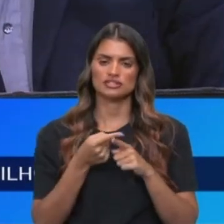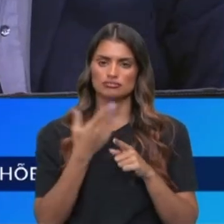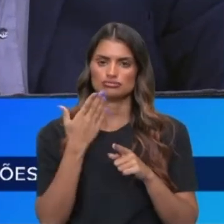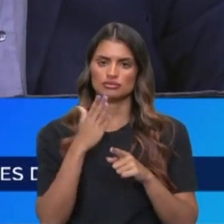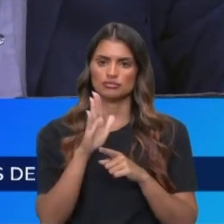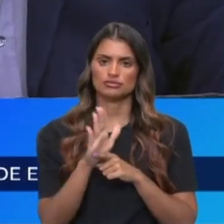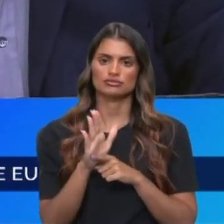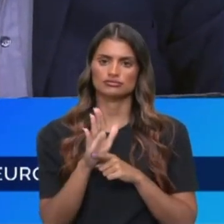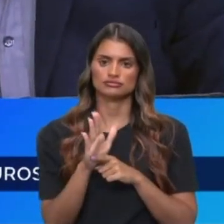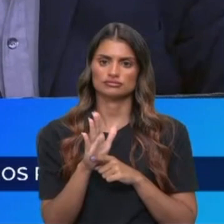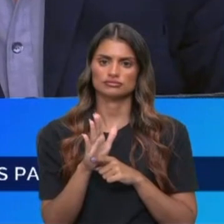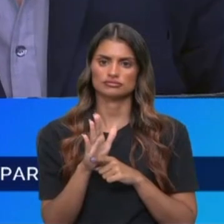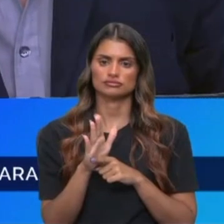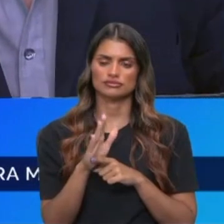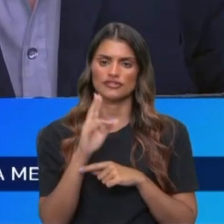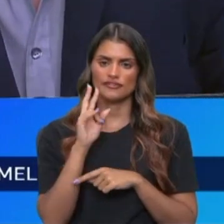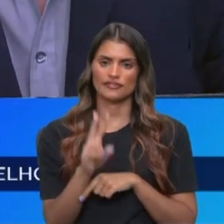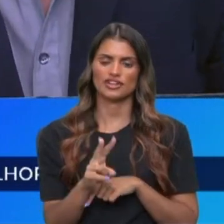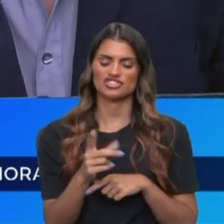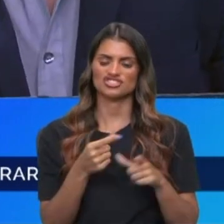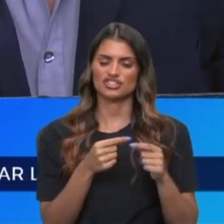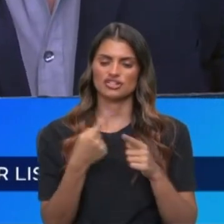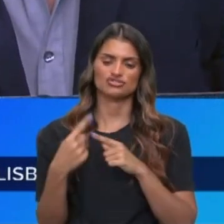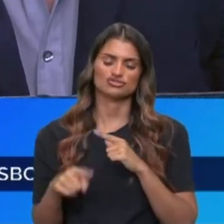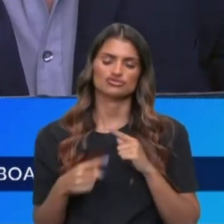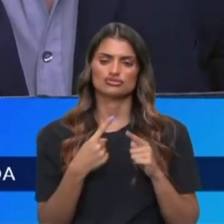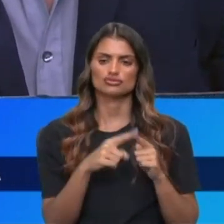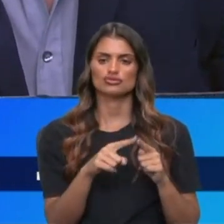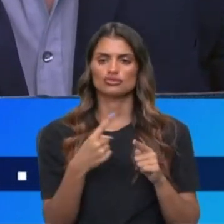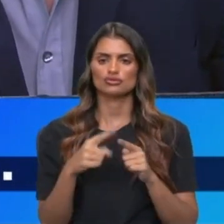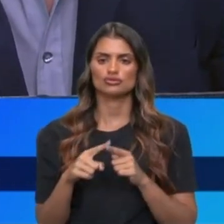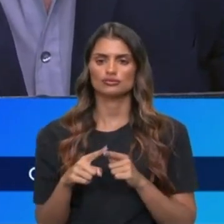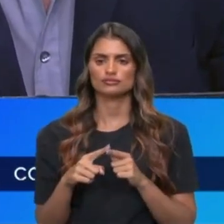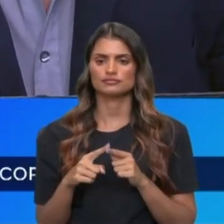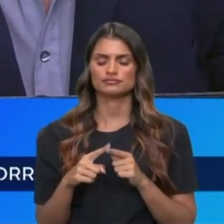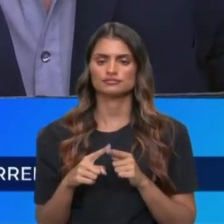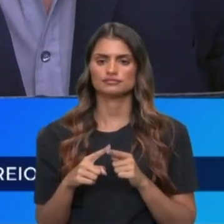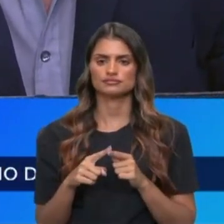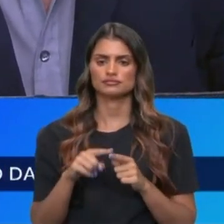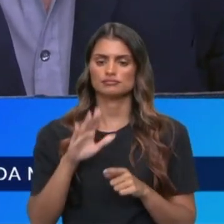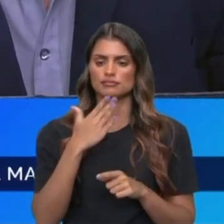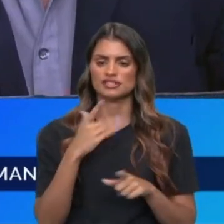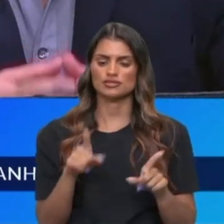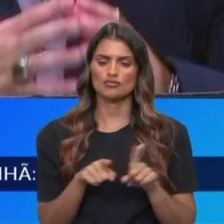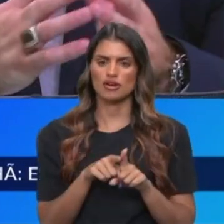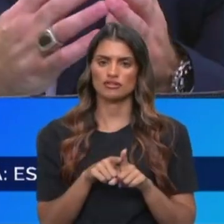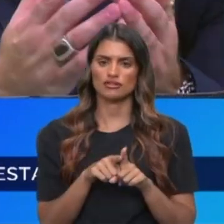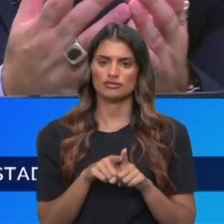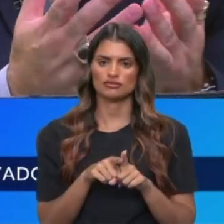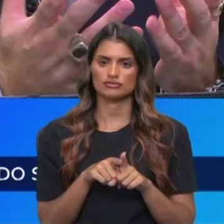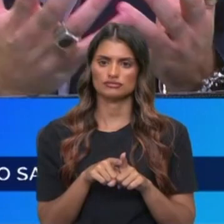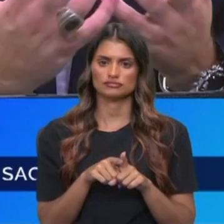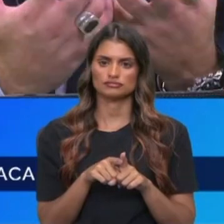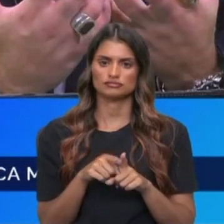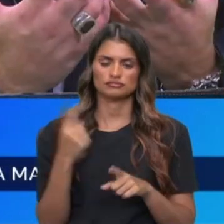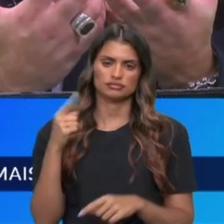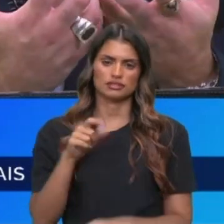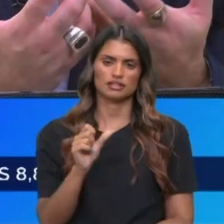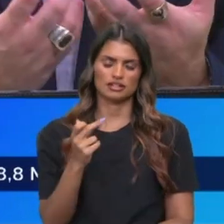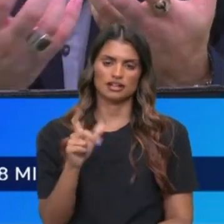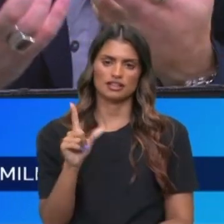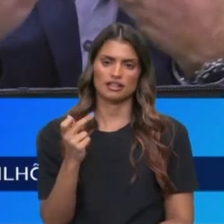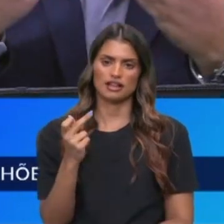exemplo, encontrou um conjunto de estrelas que parecem quase refugiadas, que estão a cair em direção à galáxia de